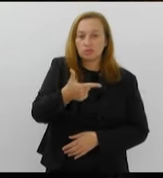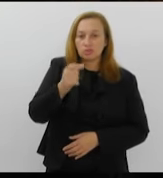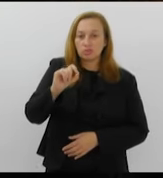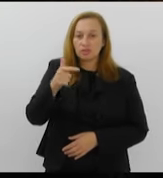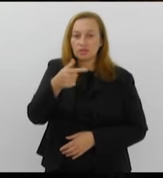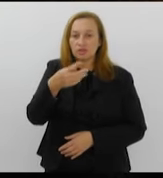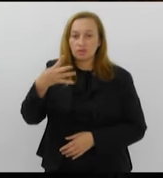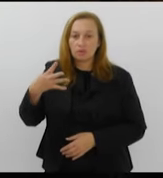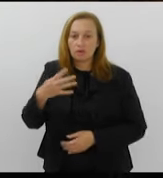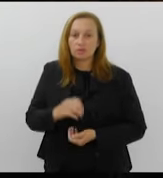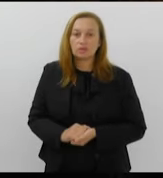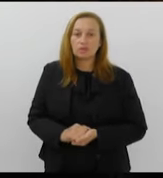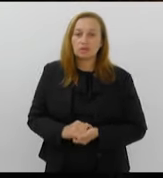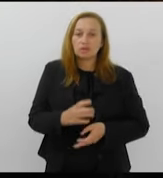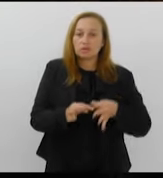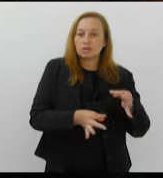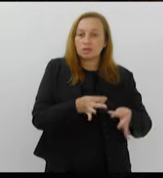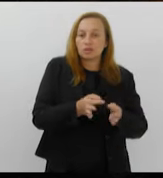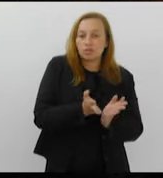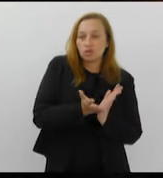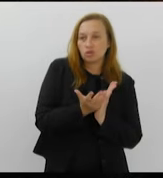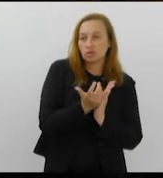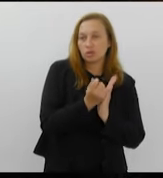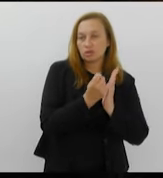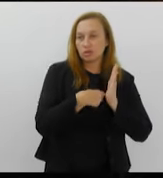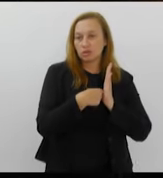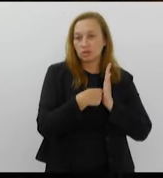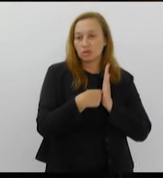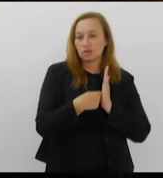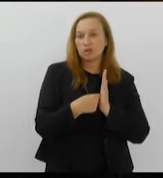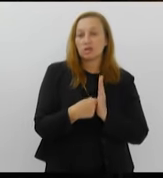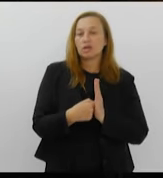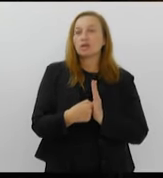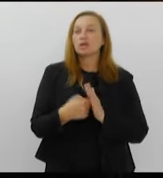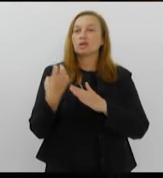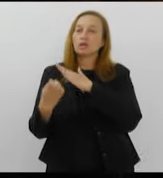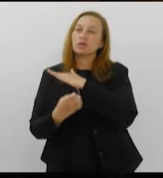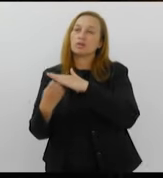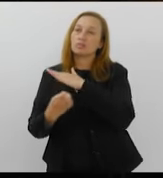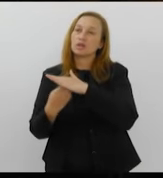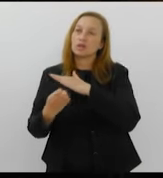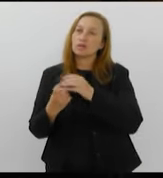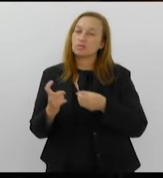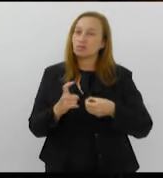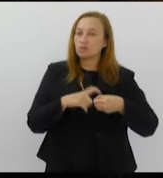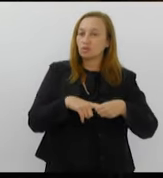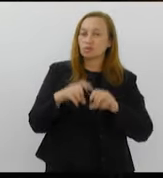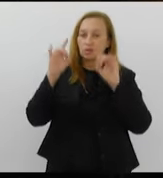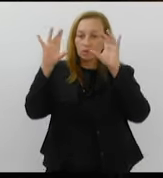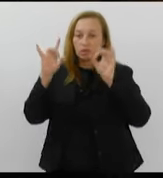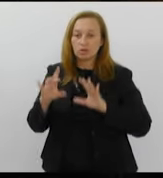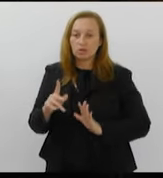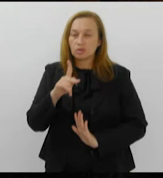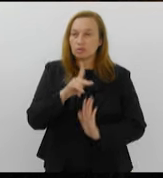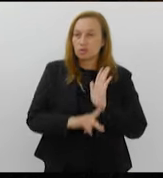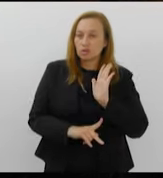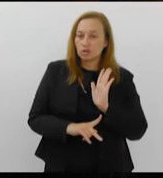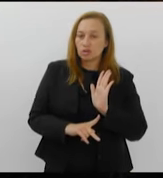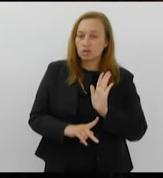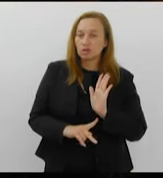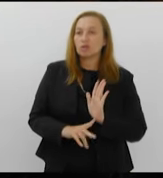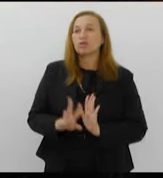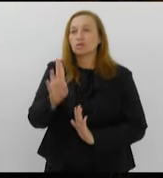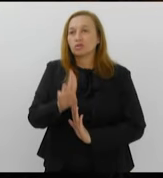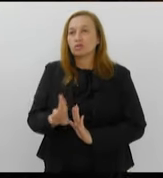que estabelece tratamento tributário especial para empresas ou consórcios responsáveis por projetos independentes de usinas de geração